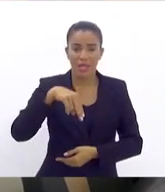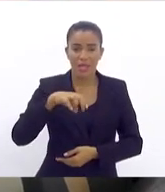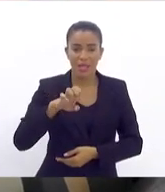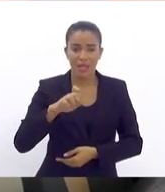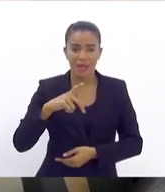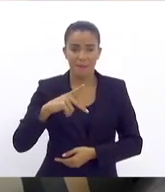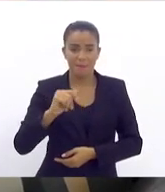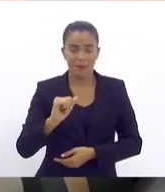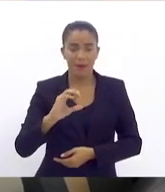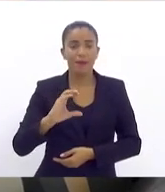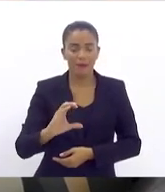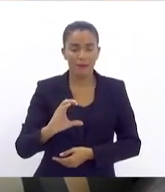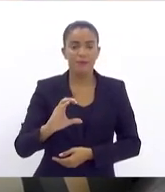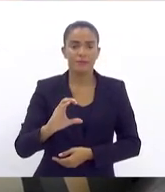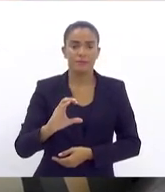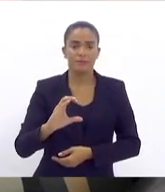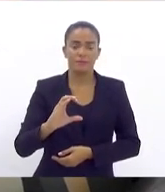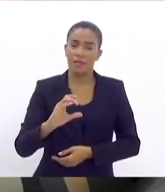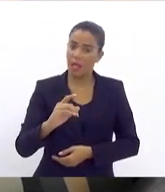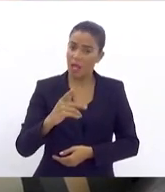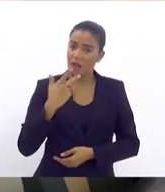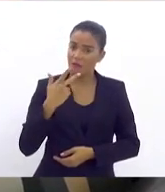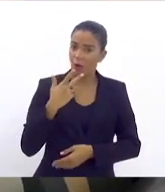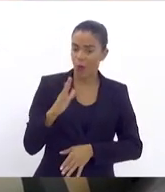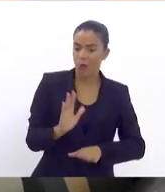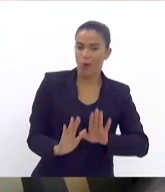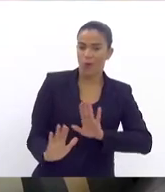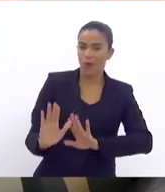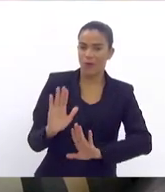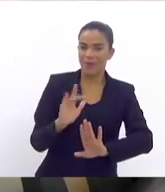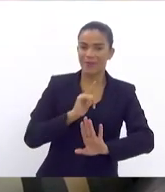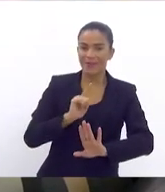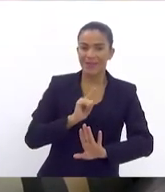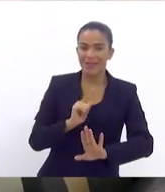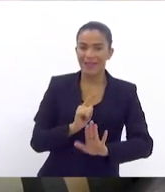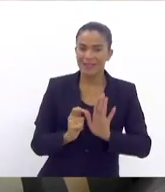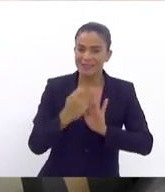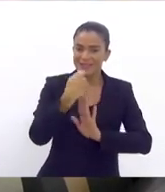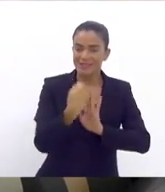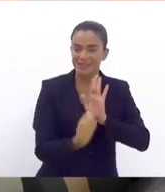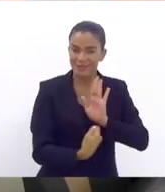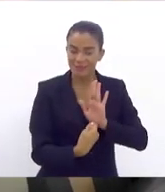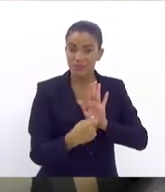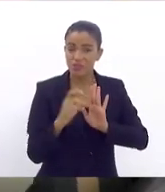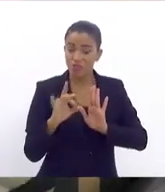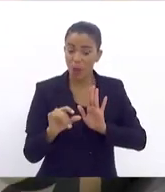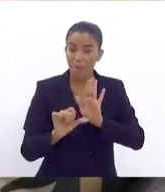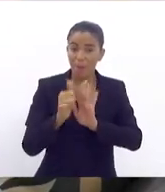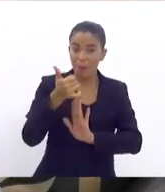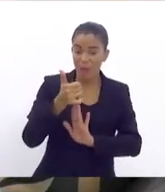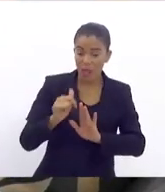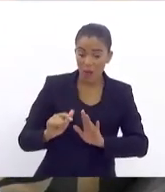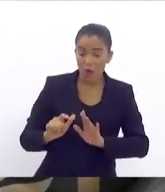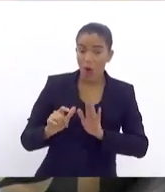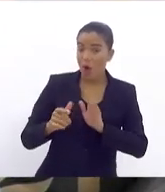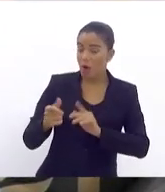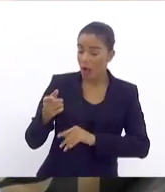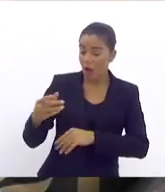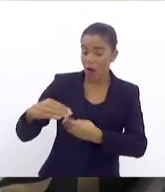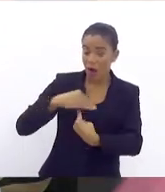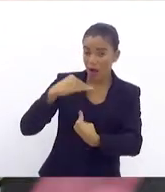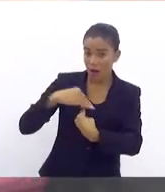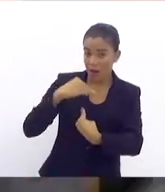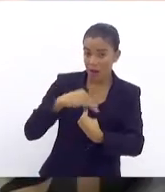tomou essa precaução, quer dizer, isso só irá adiante depois de ouvir do INEPAC pelo artigo